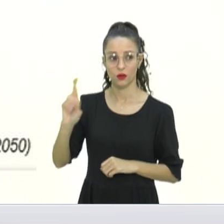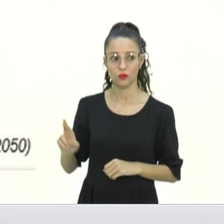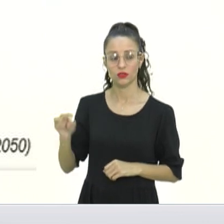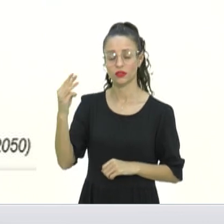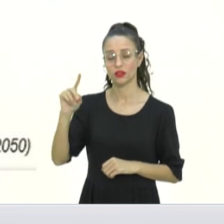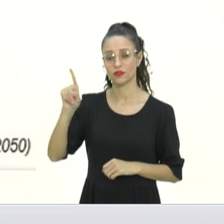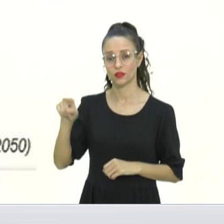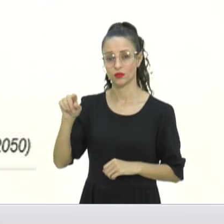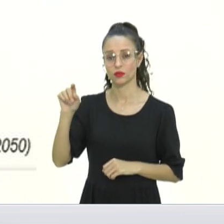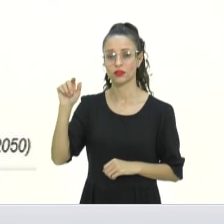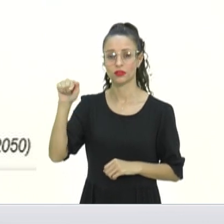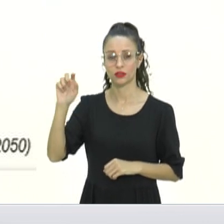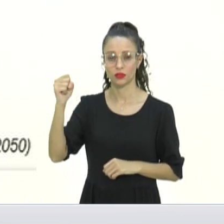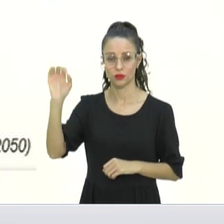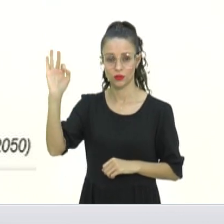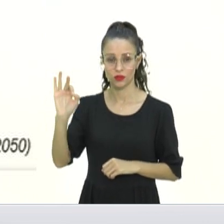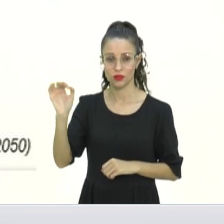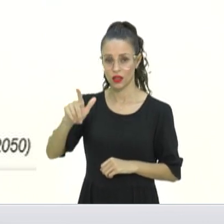3,58, Alemanha